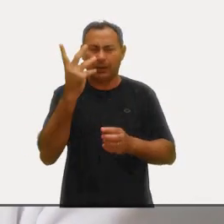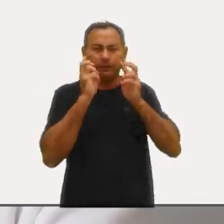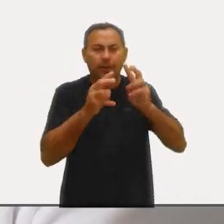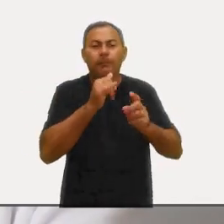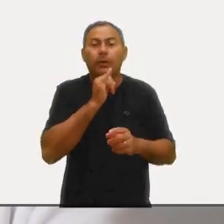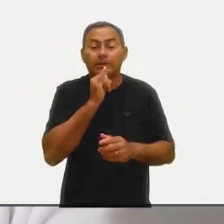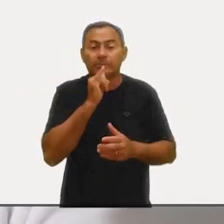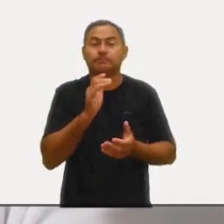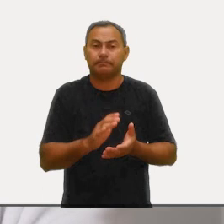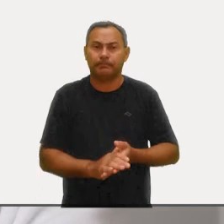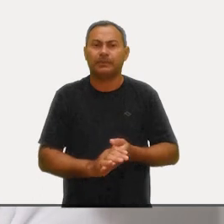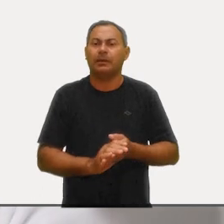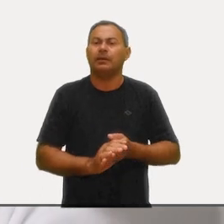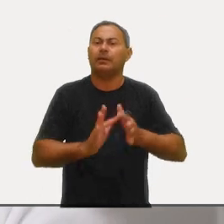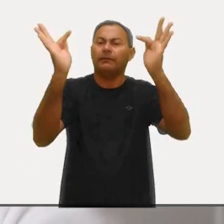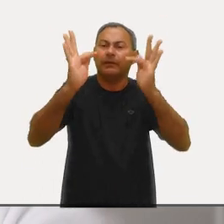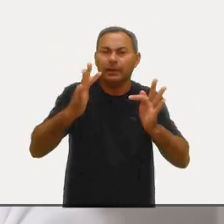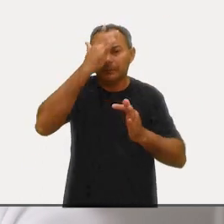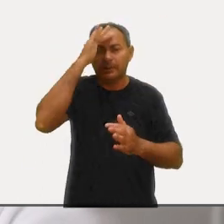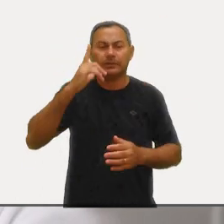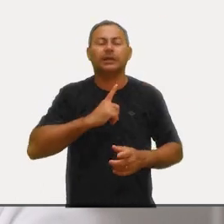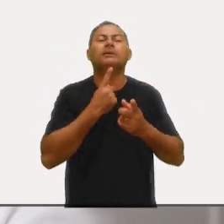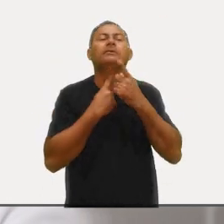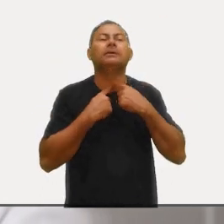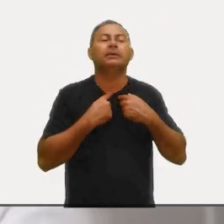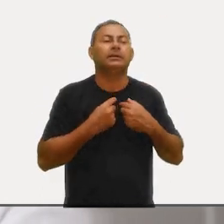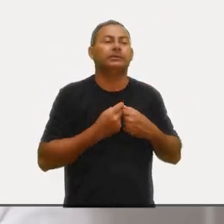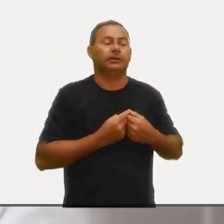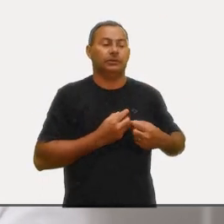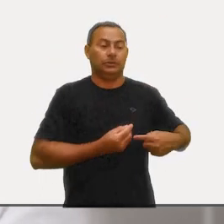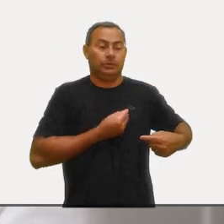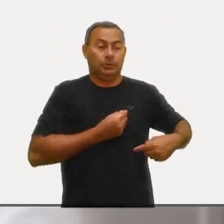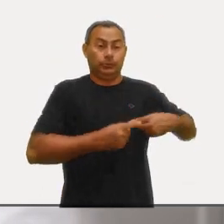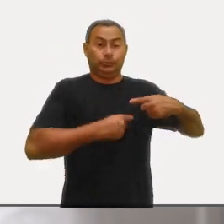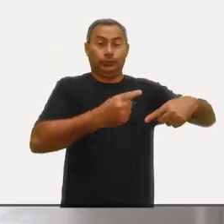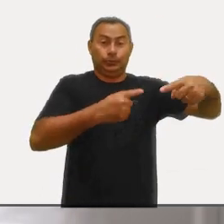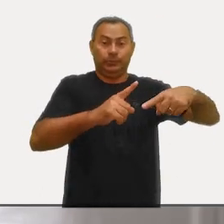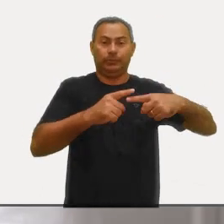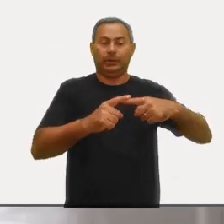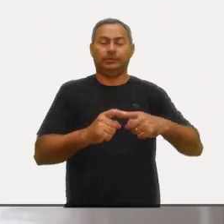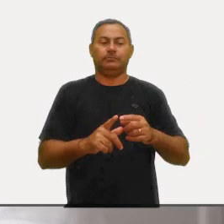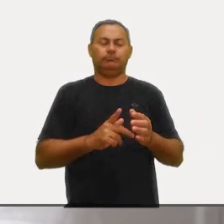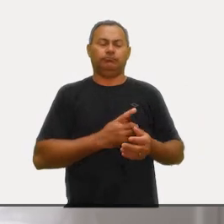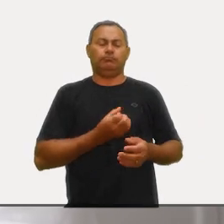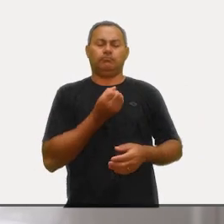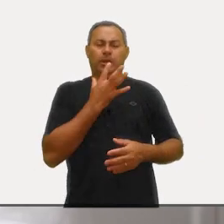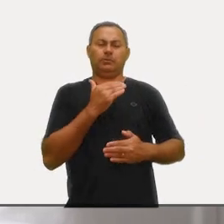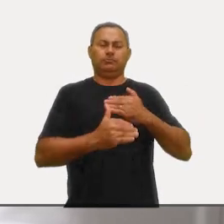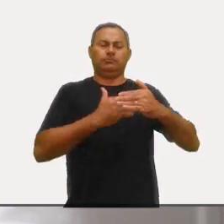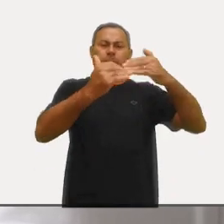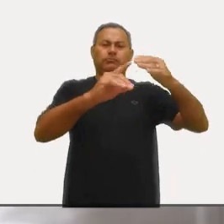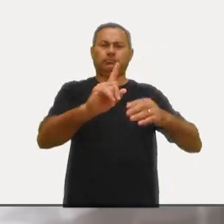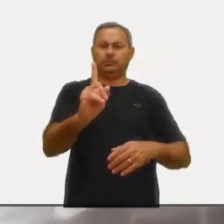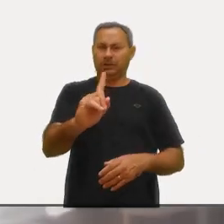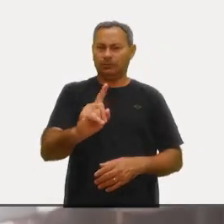que poderíamos citar, por exemplo, bem-aventurados os que têm fome e sede de prosperidade, pois serão